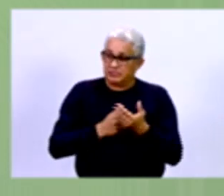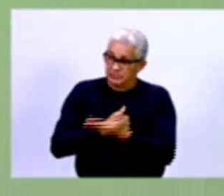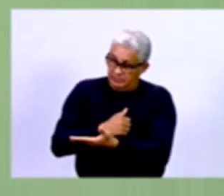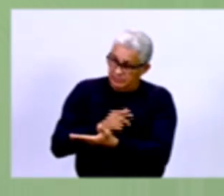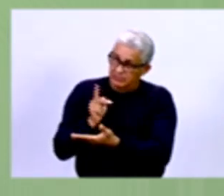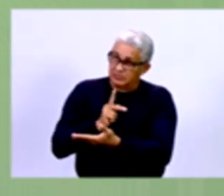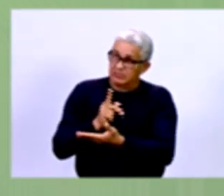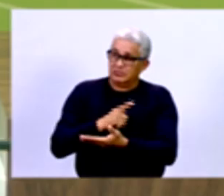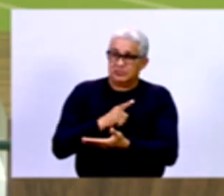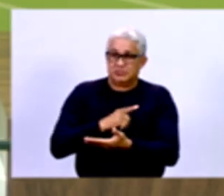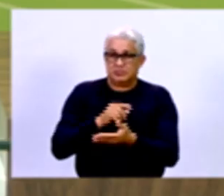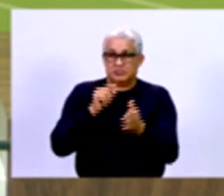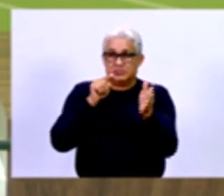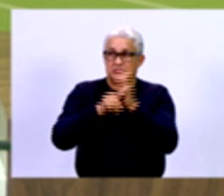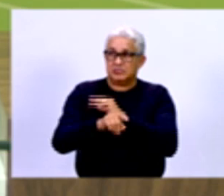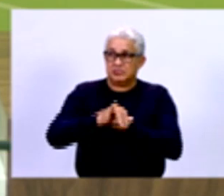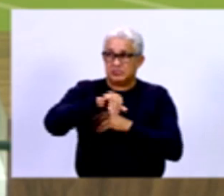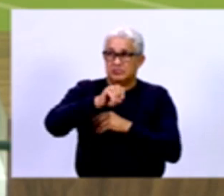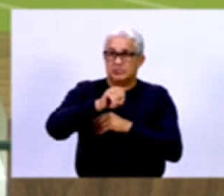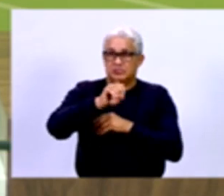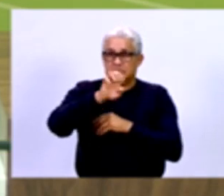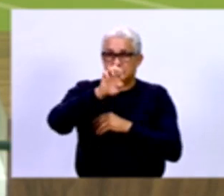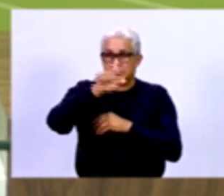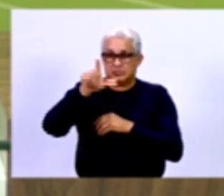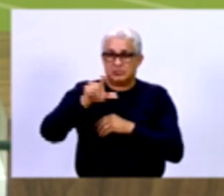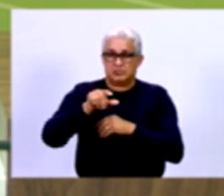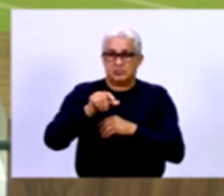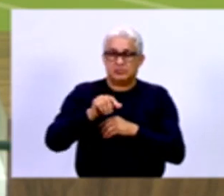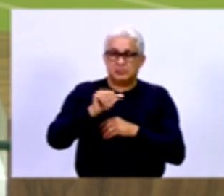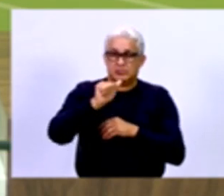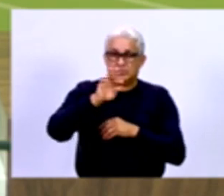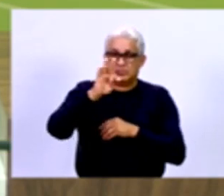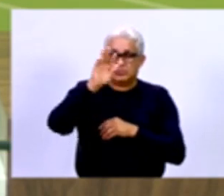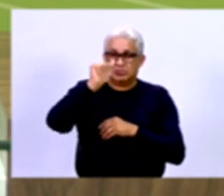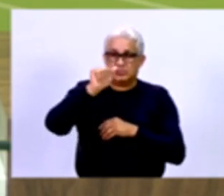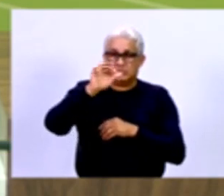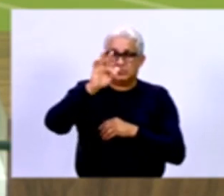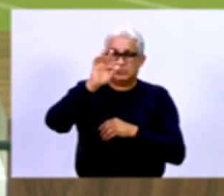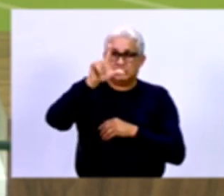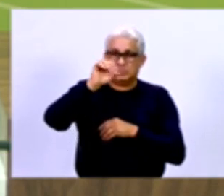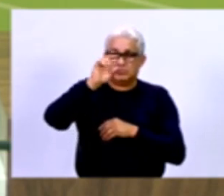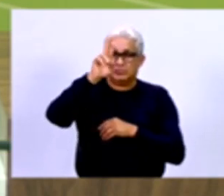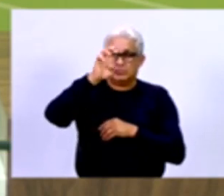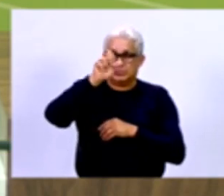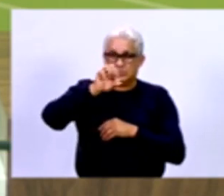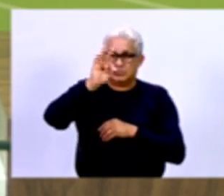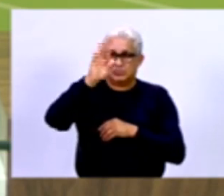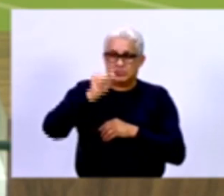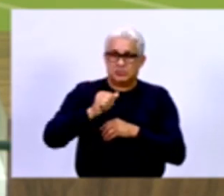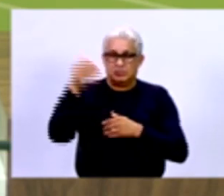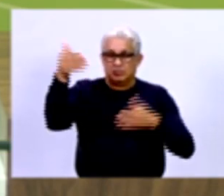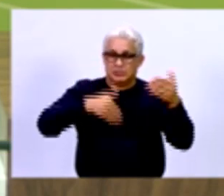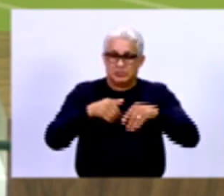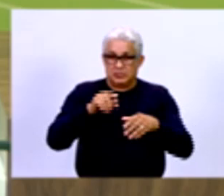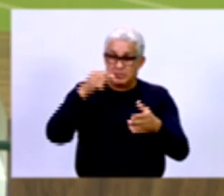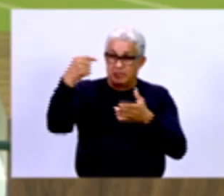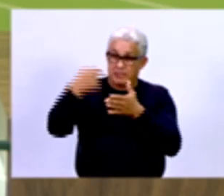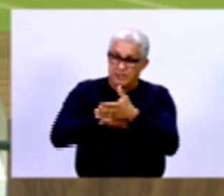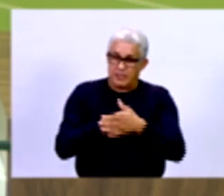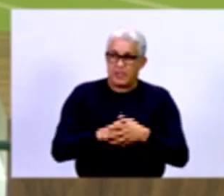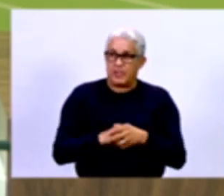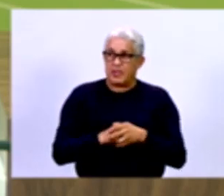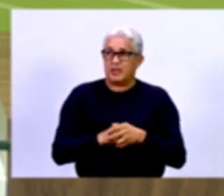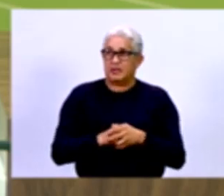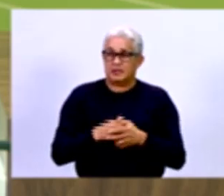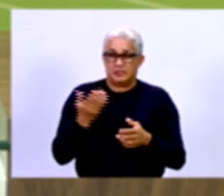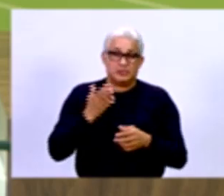comentário? Temos aqui uma pergunta do aluno Joel, de Alta Floresta. O pessoal de Alta Floresta está sempre participando, obrigado pela participação. Ele pergunta assim, ele